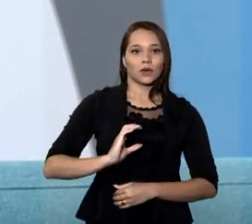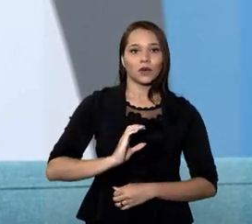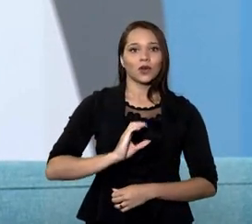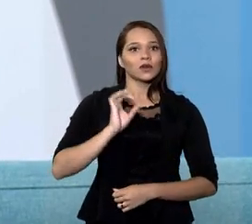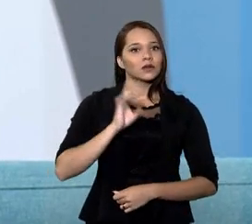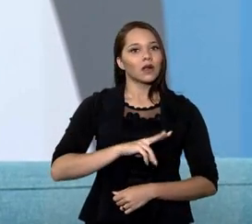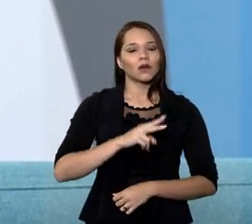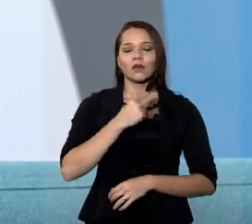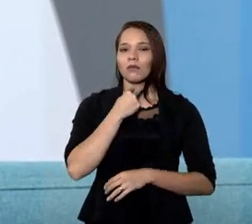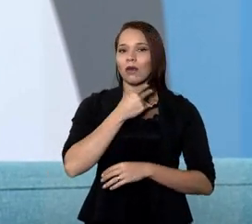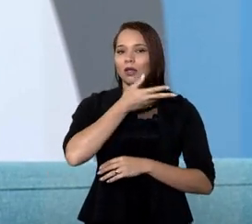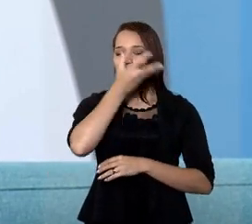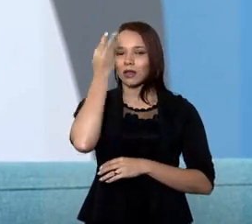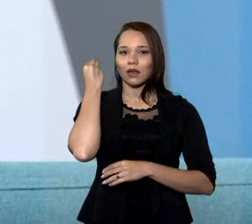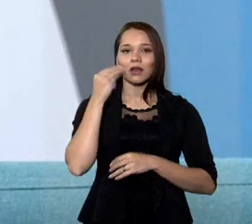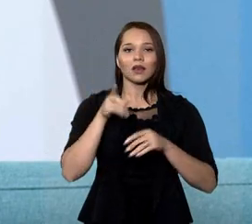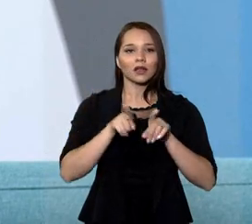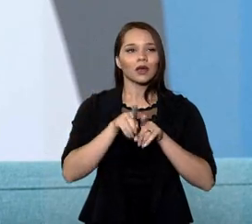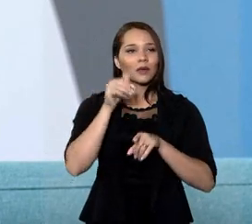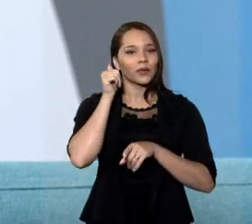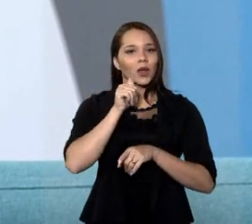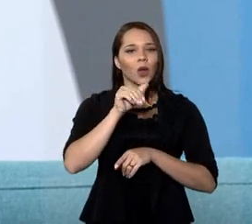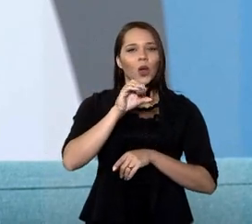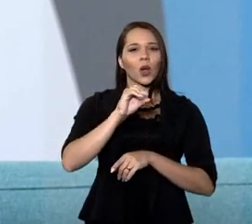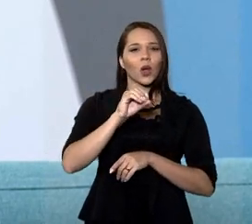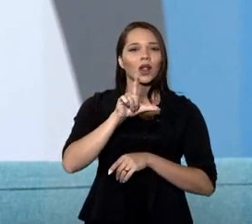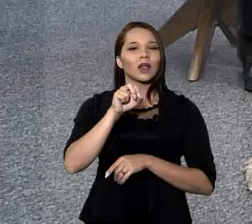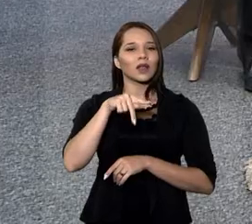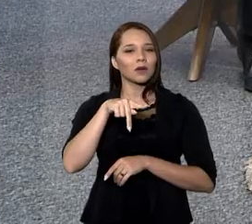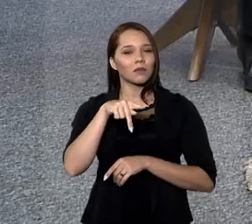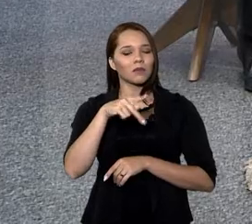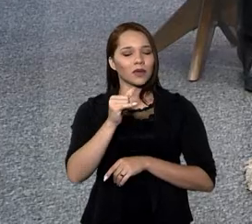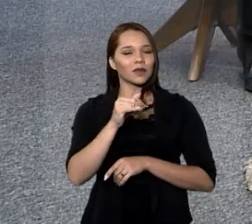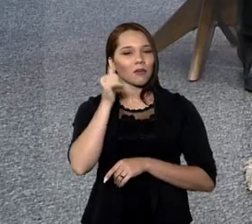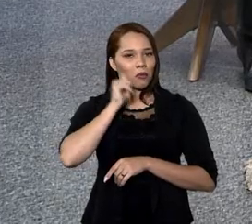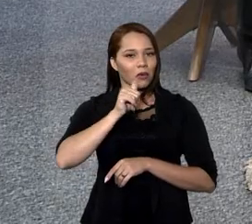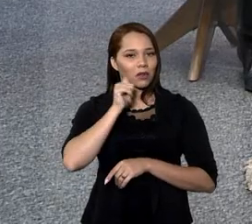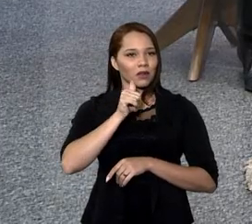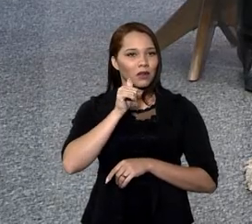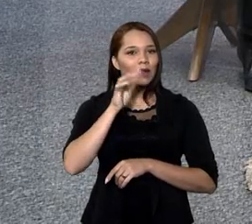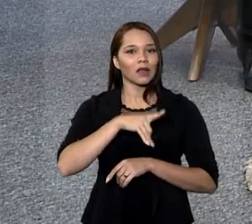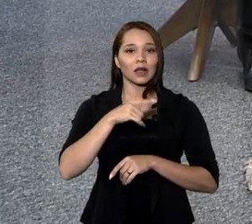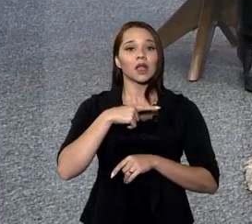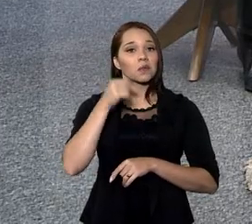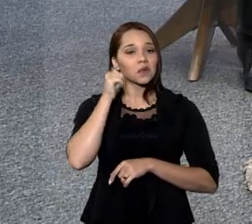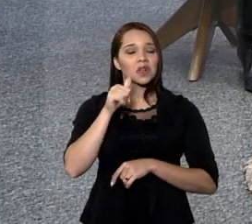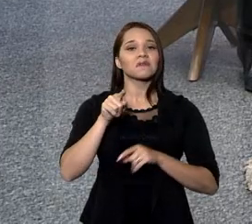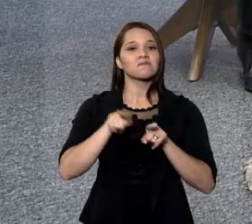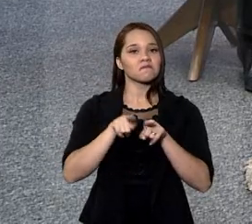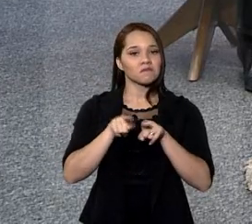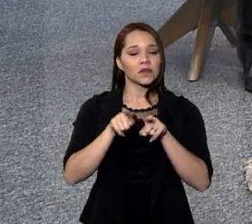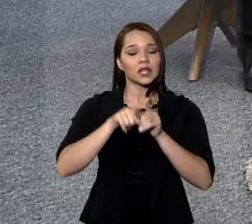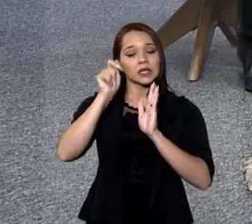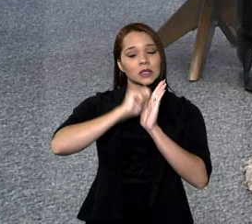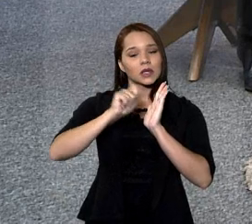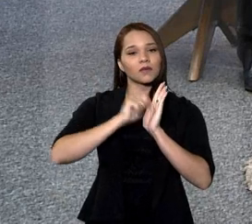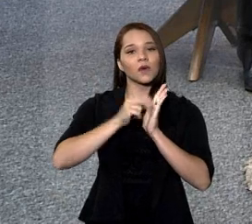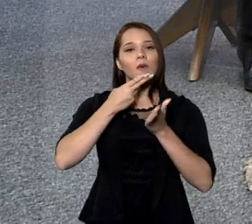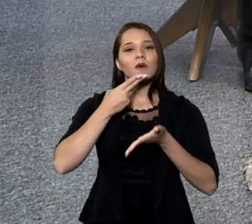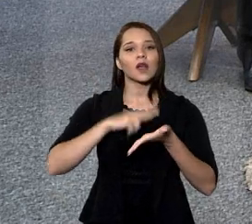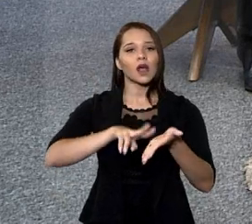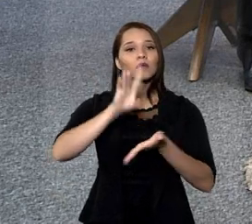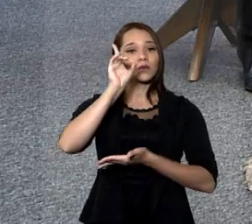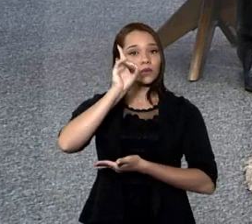mas não se pode esquecer que a figura da olympe de gouges naquele momento que foi uma revolucionária também ela